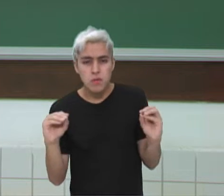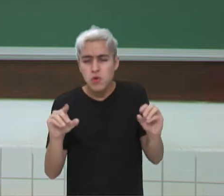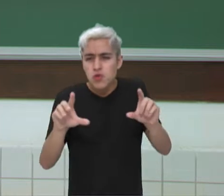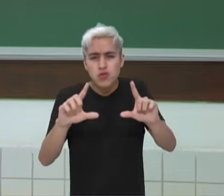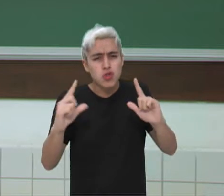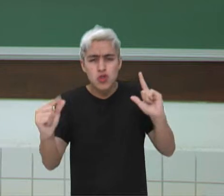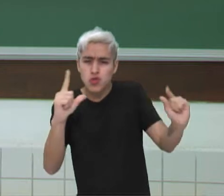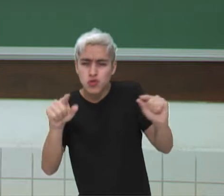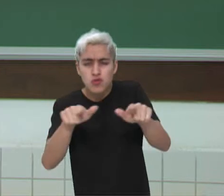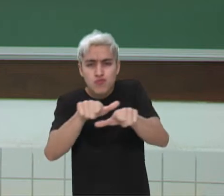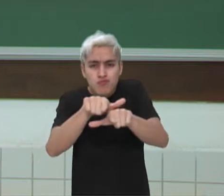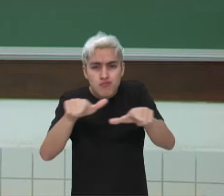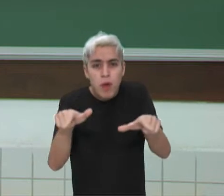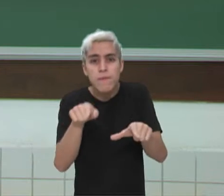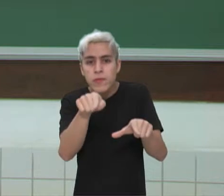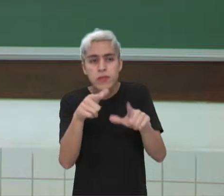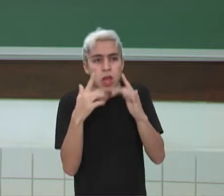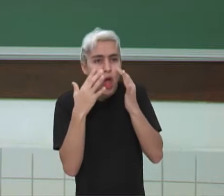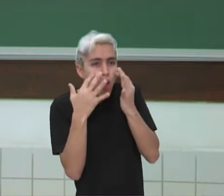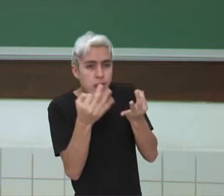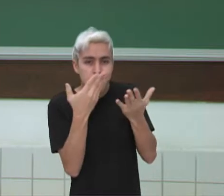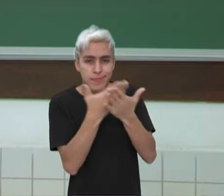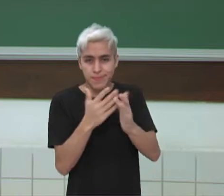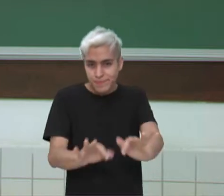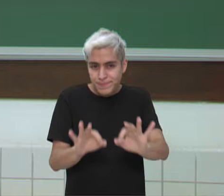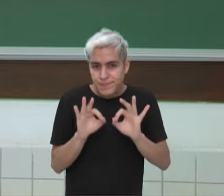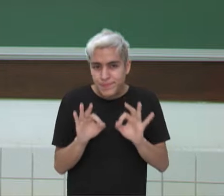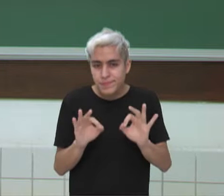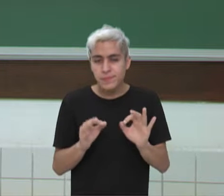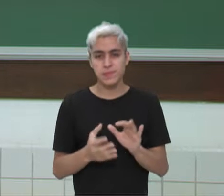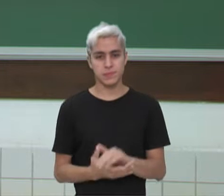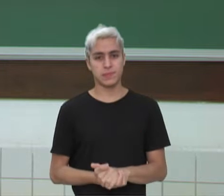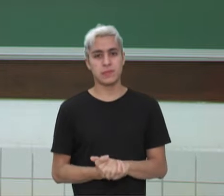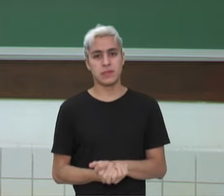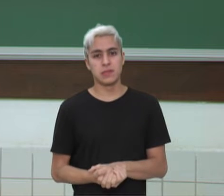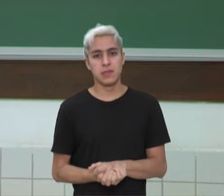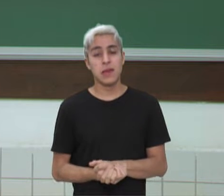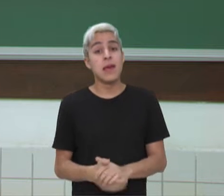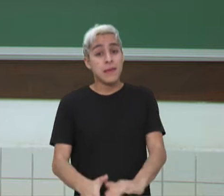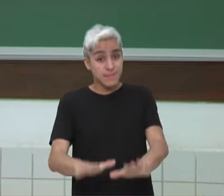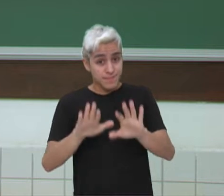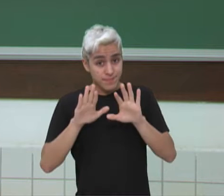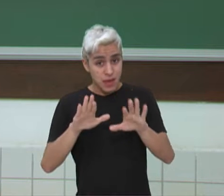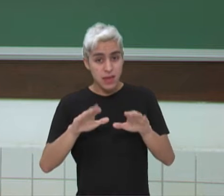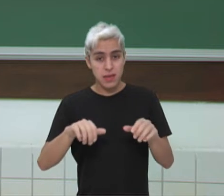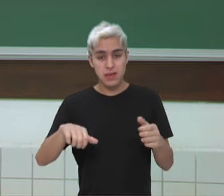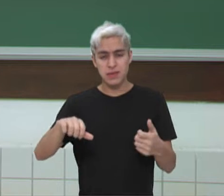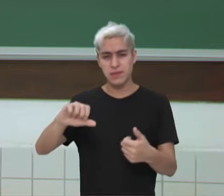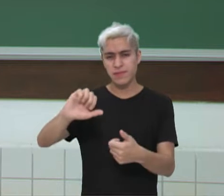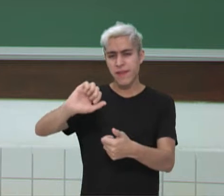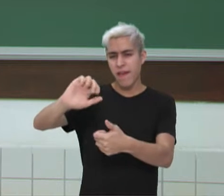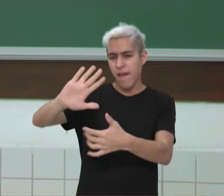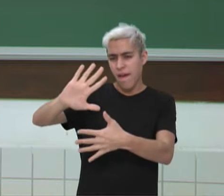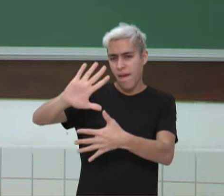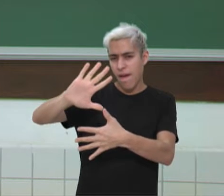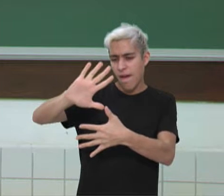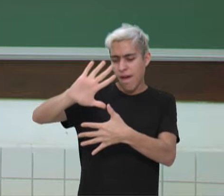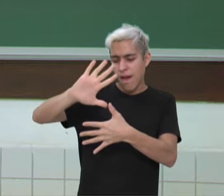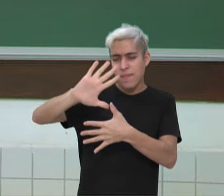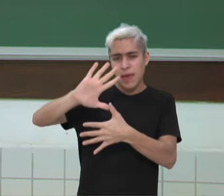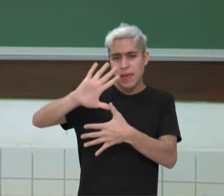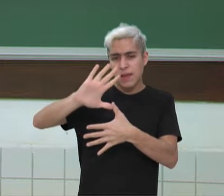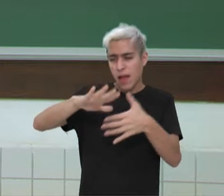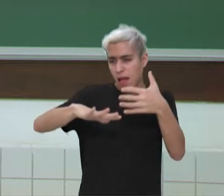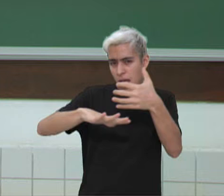você se concentrar aí. Legal? Mas, América Espanhola, ok, é o tema de